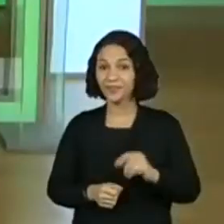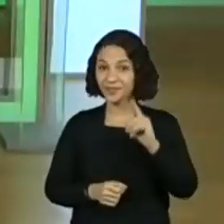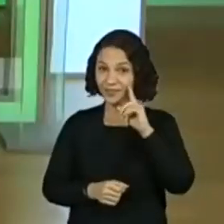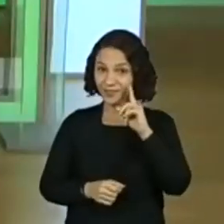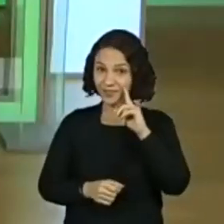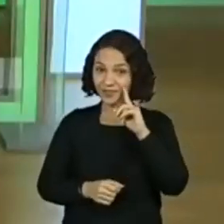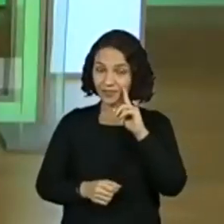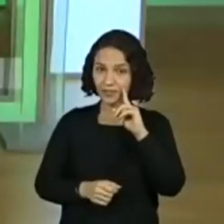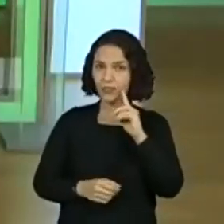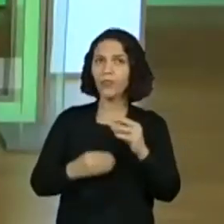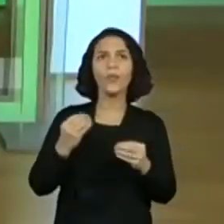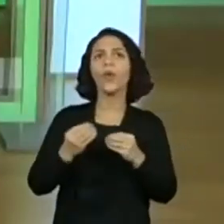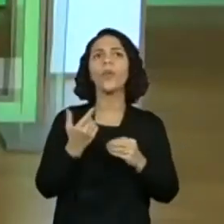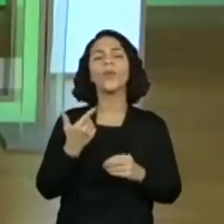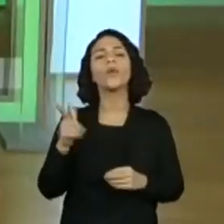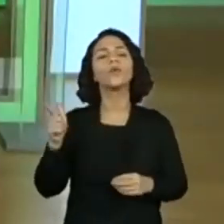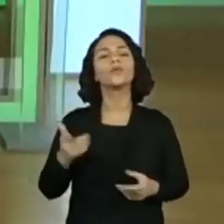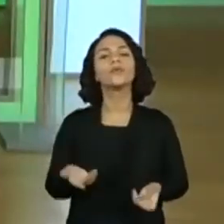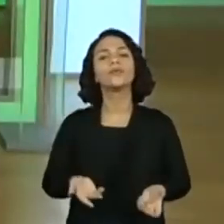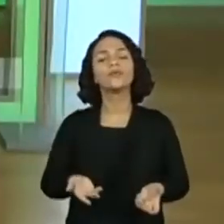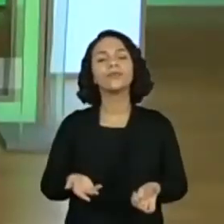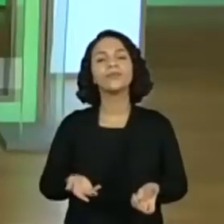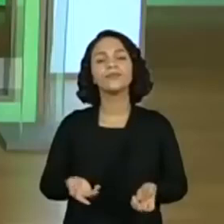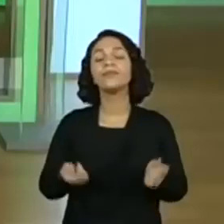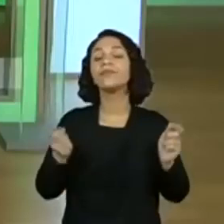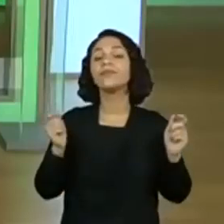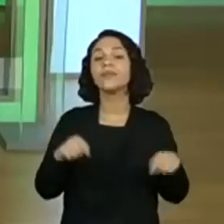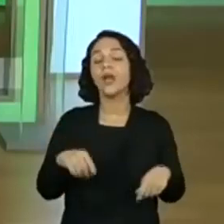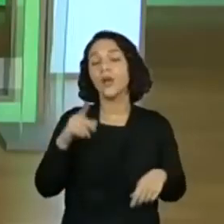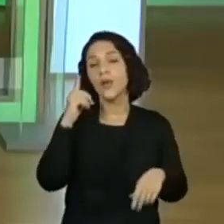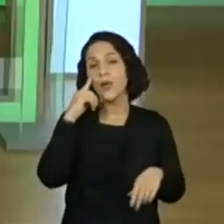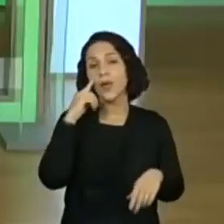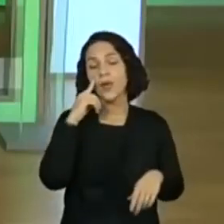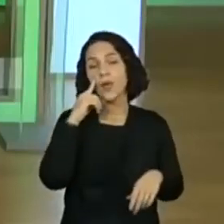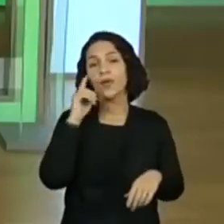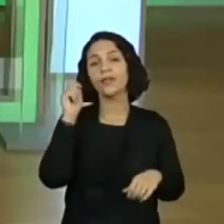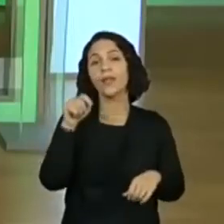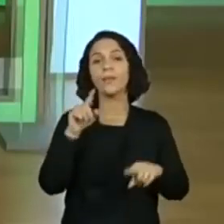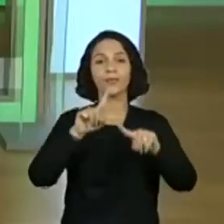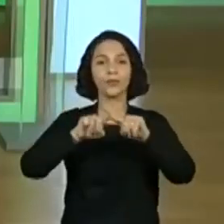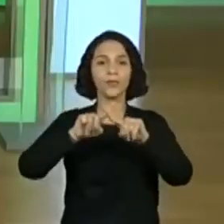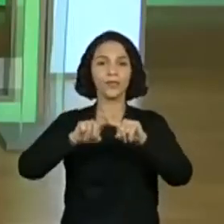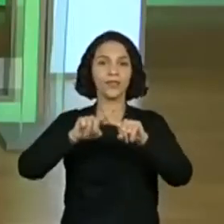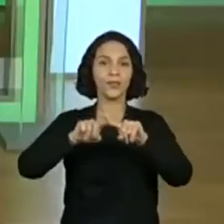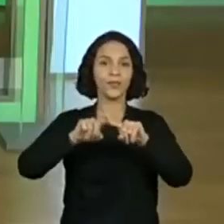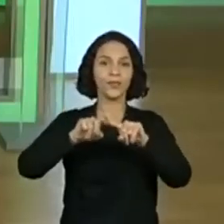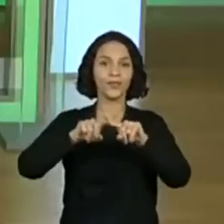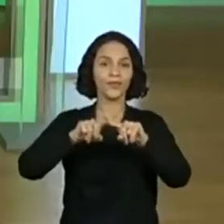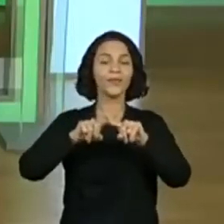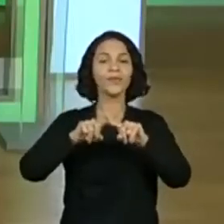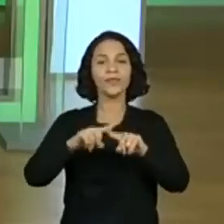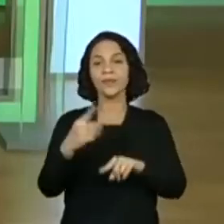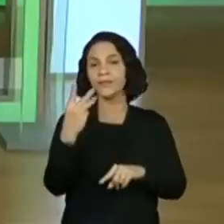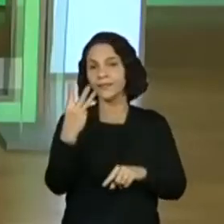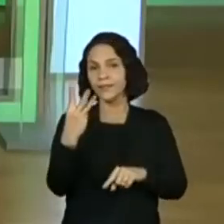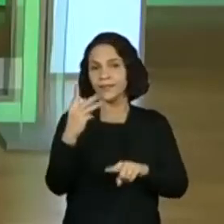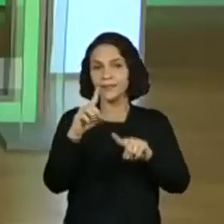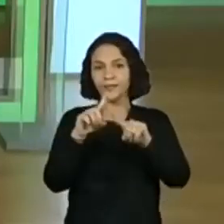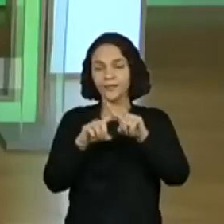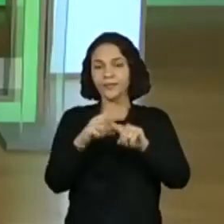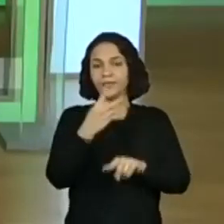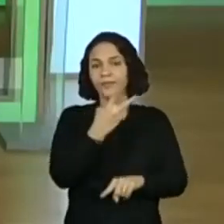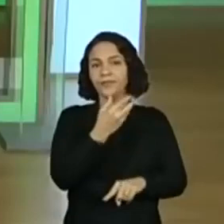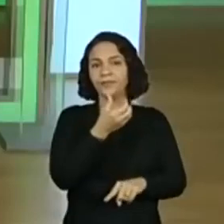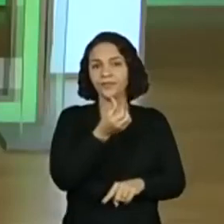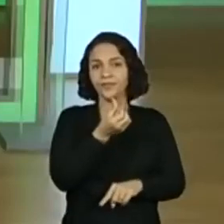poderia ser de que maneira? Aí eles já apontaram ali que nós podemos usar a multiplicação. Olha, 3 vezes o